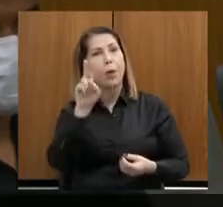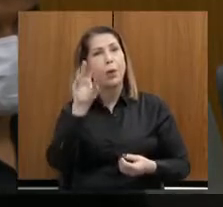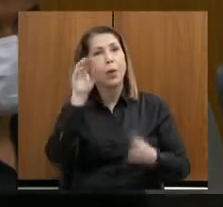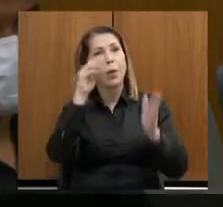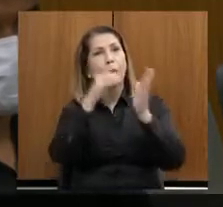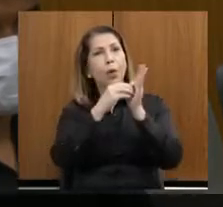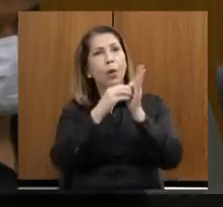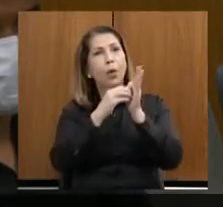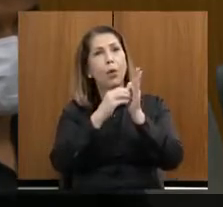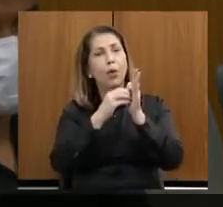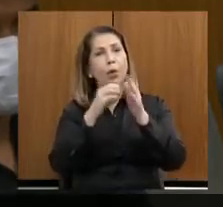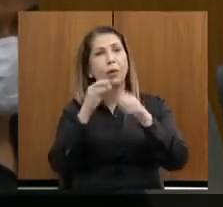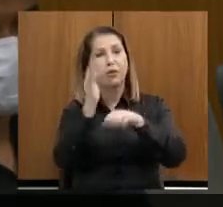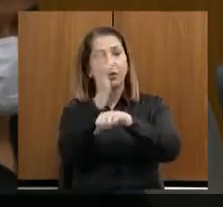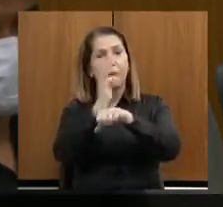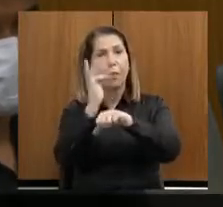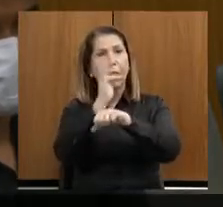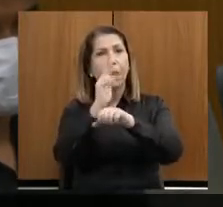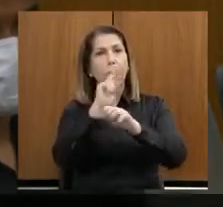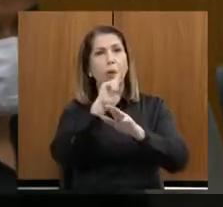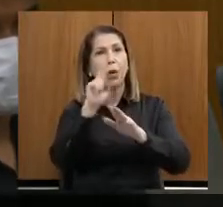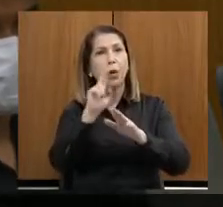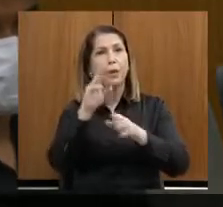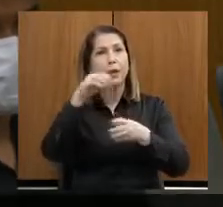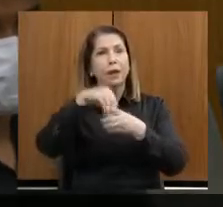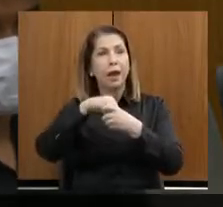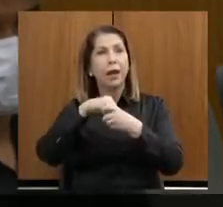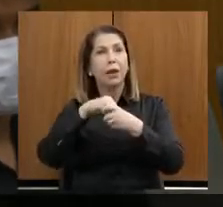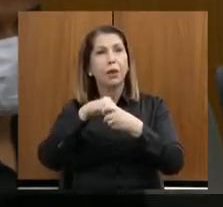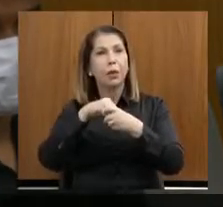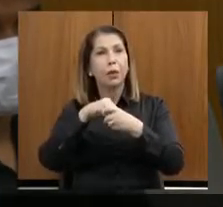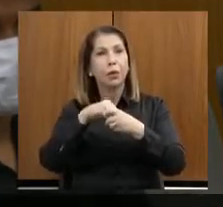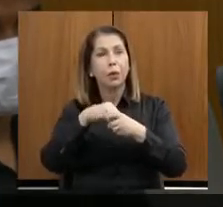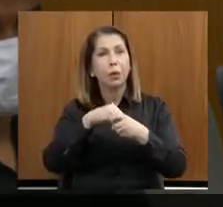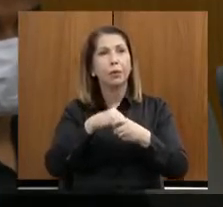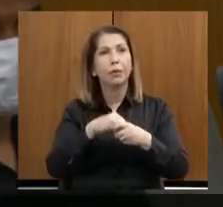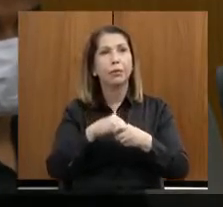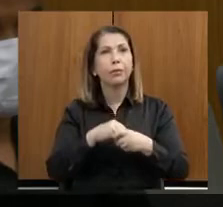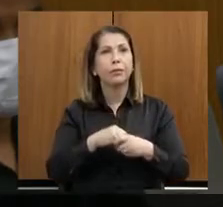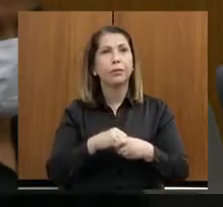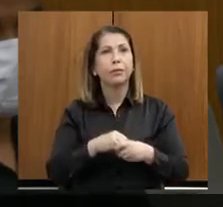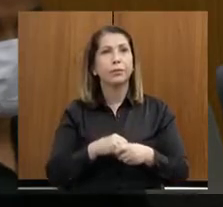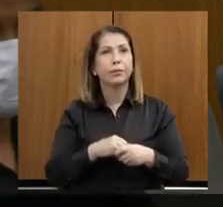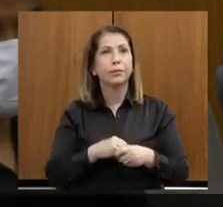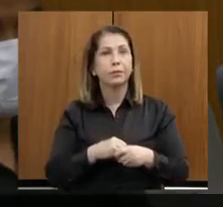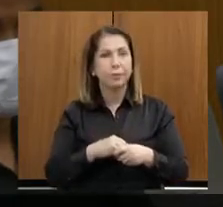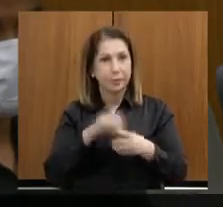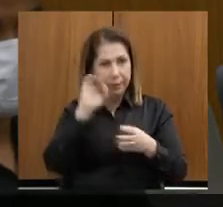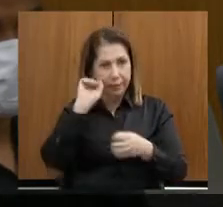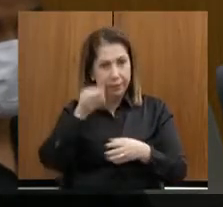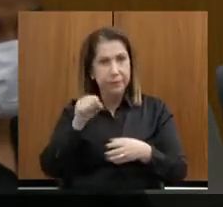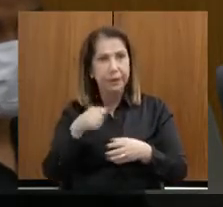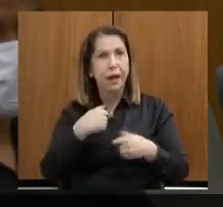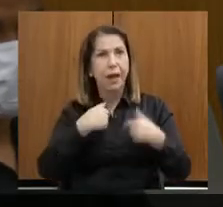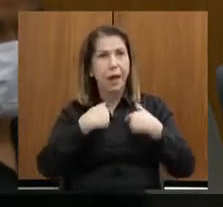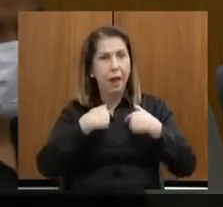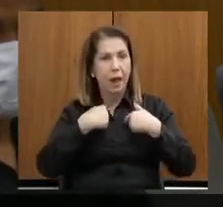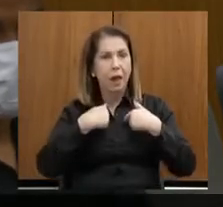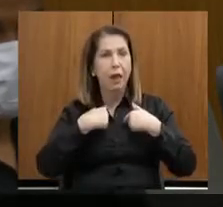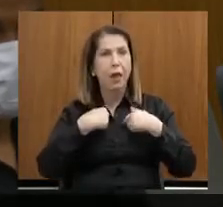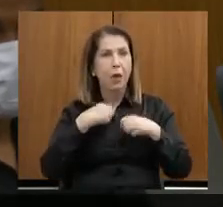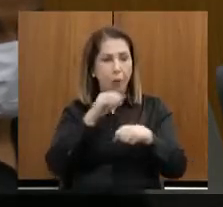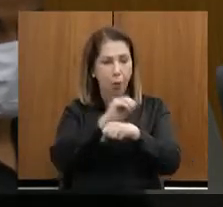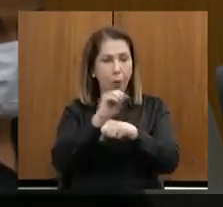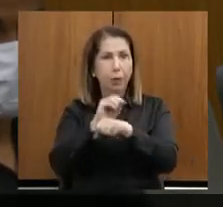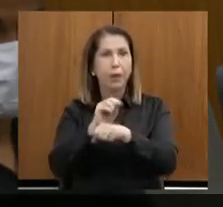do coloquial dentro do Candomblé mas eu chego lá café sou umbandista são